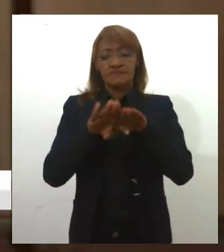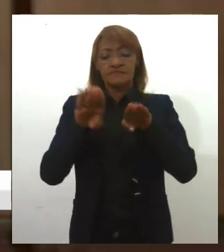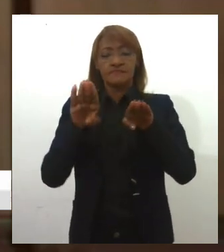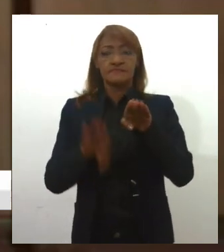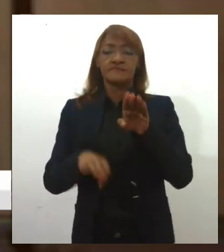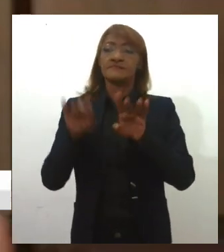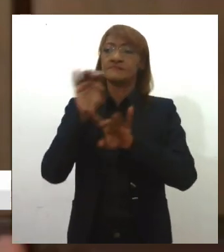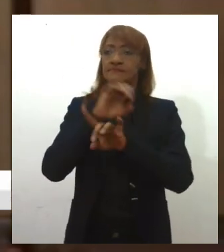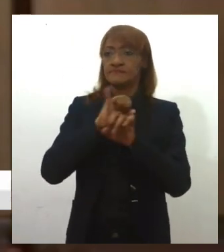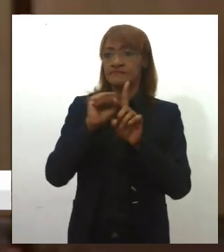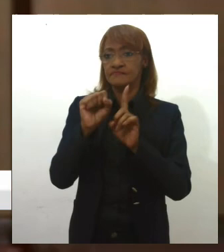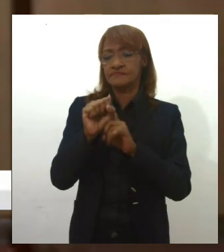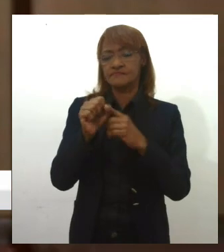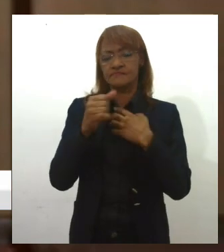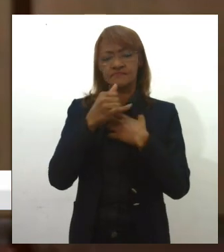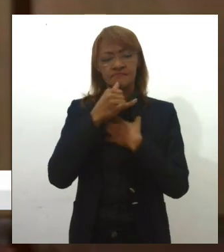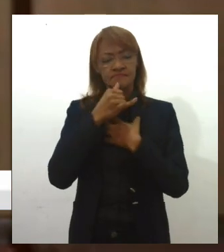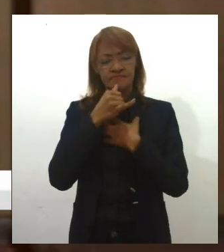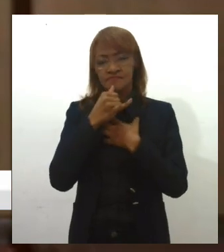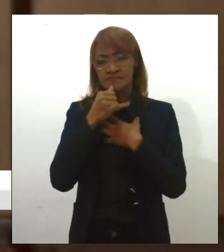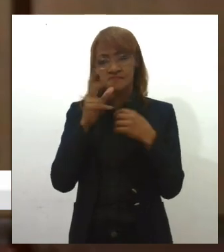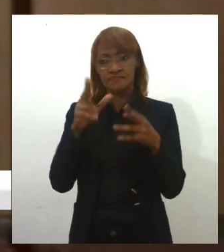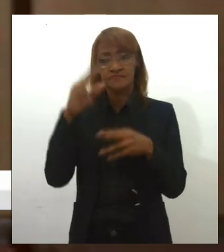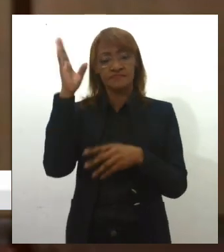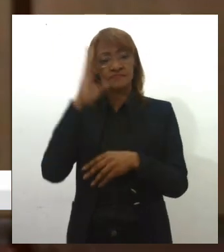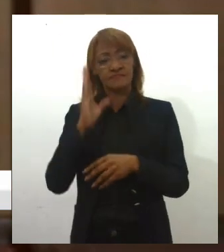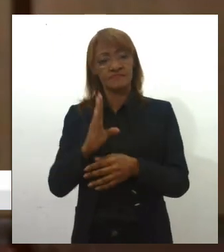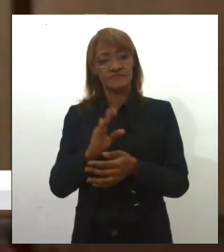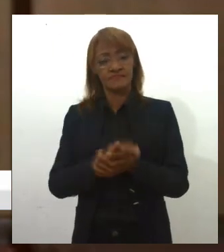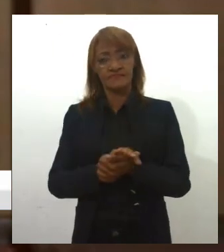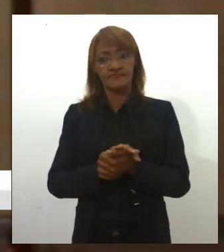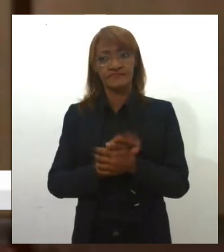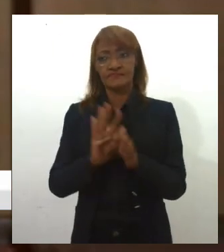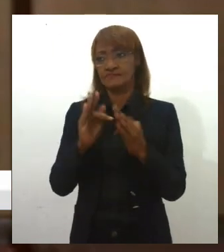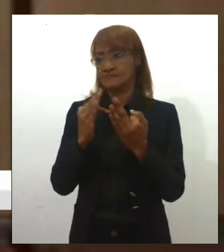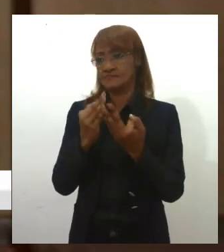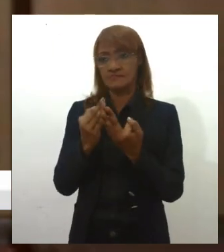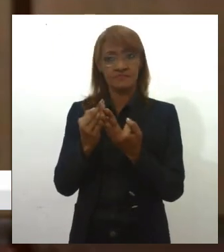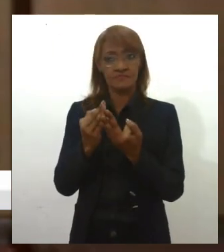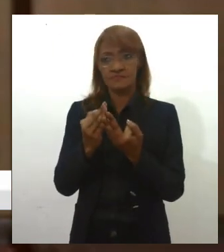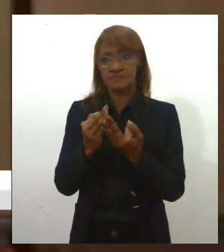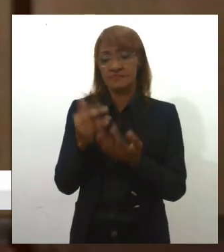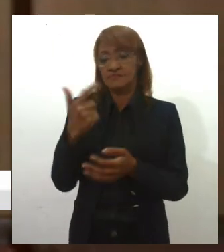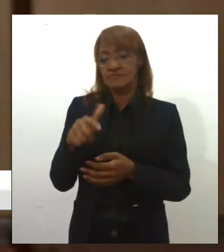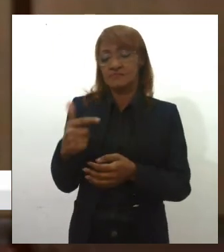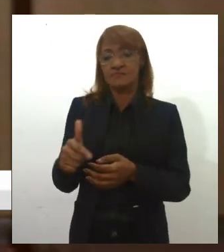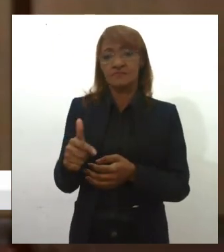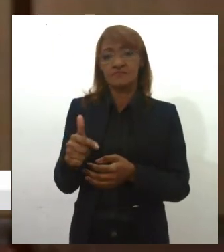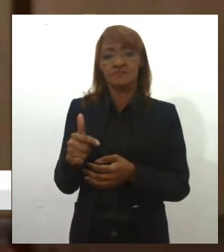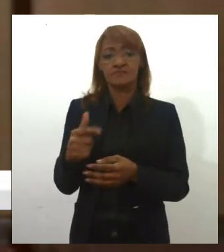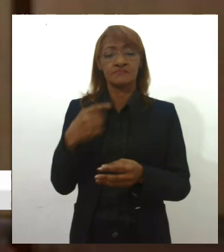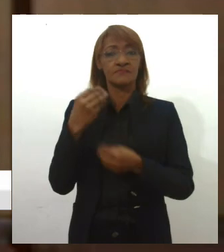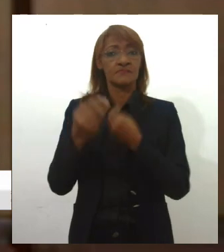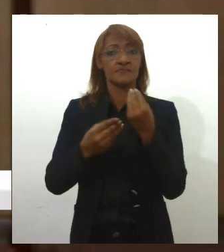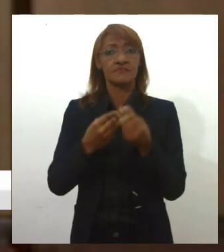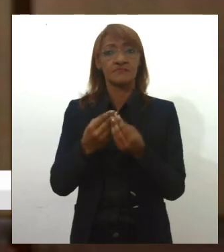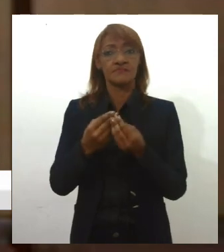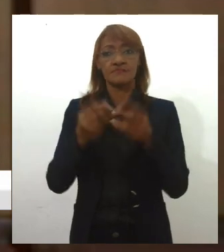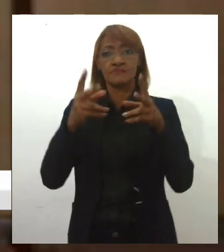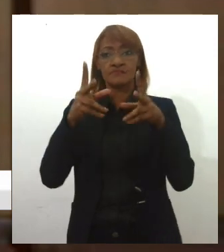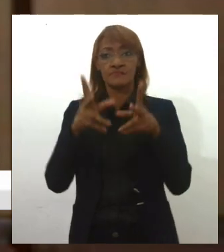social, infelizmente, como é o Brasil, nem todas as famílias têm condição de fazer o que a Gisele